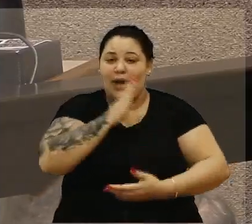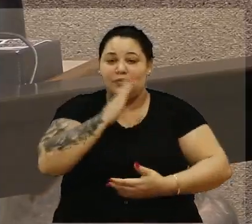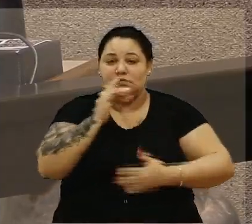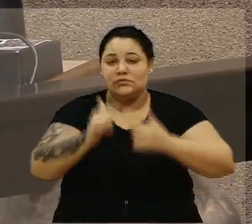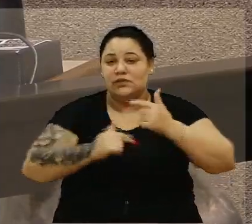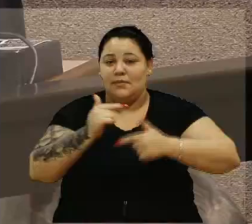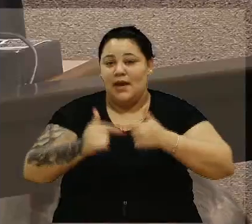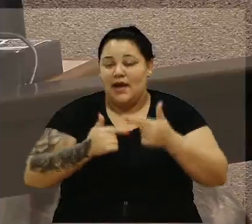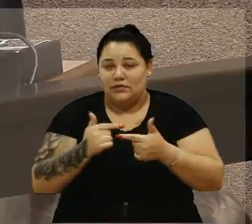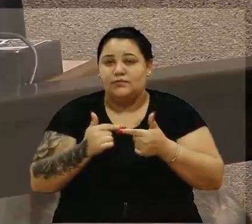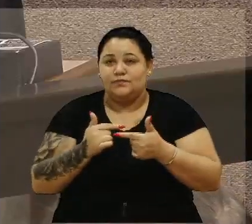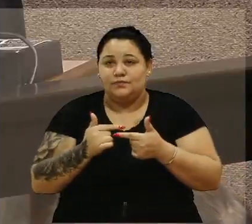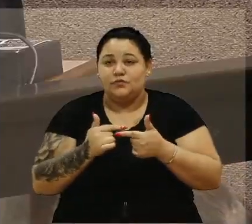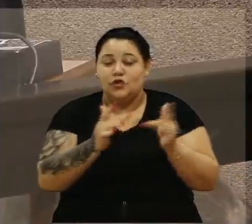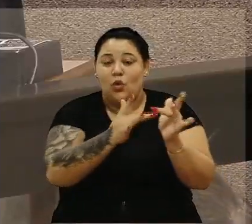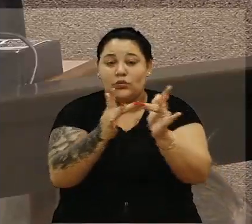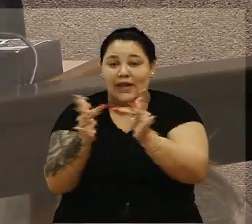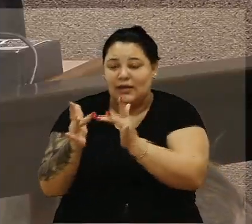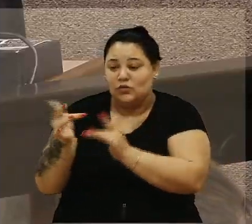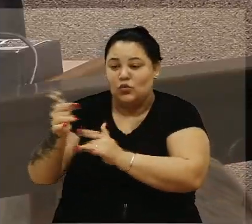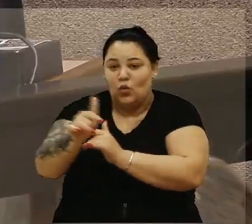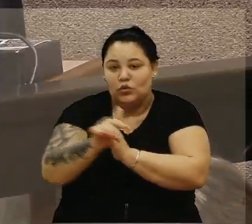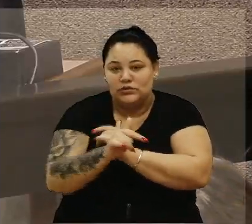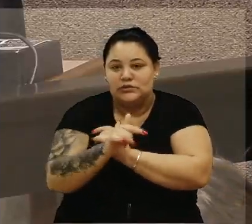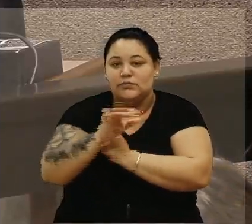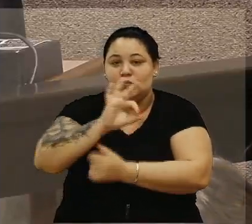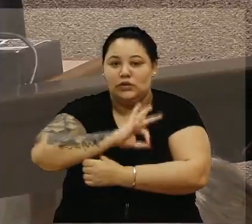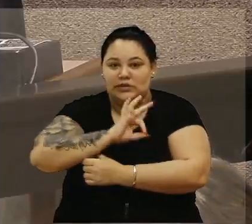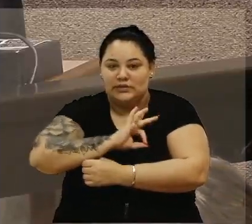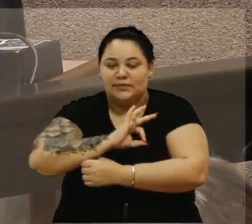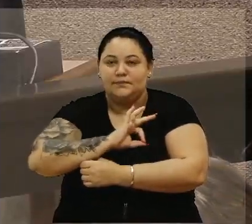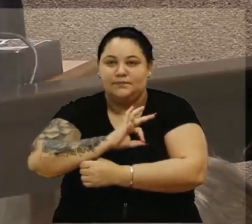de entendimento com as outras polícias para que houvesse